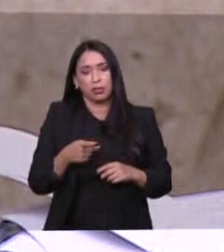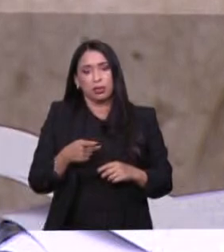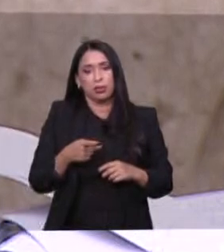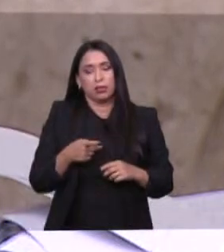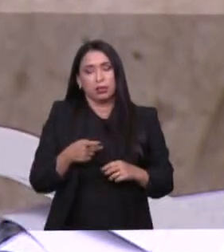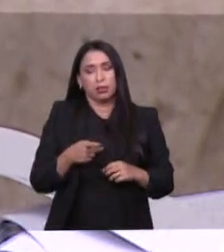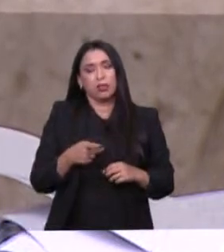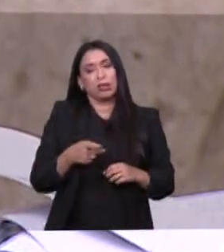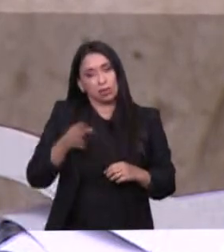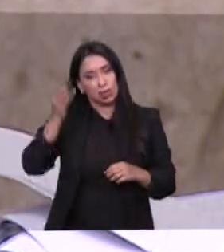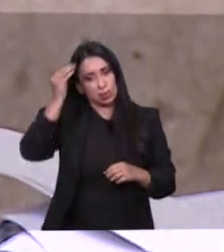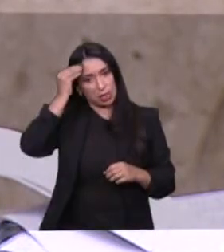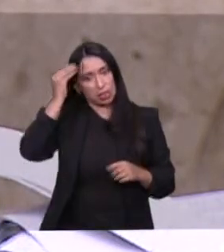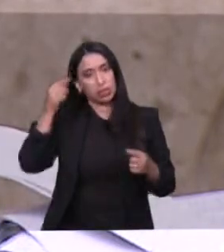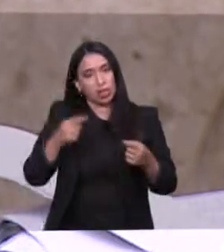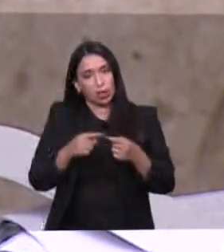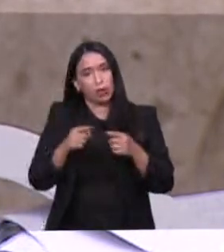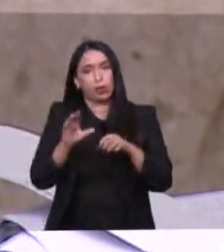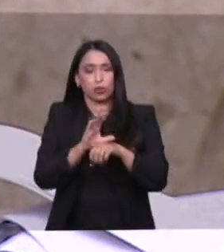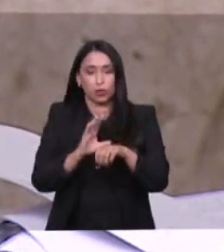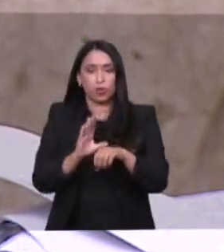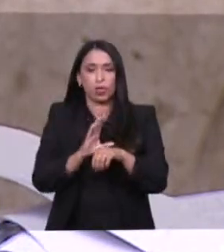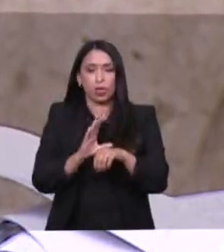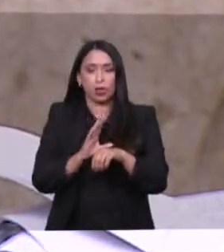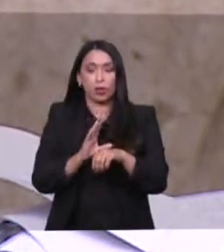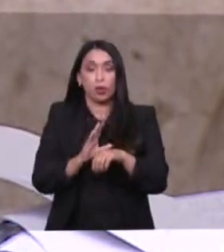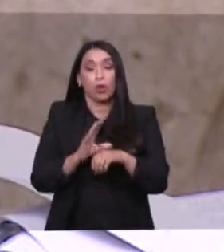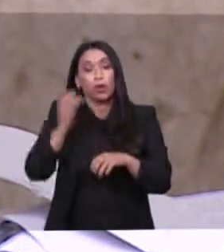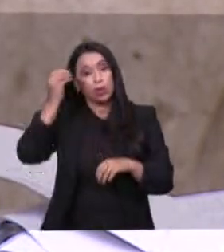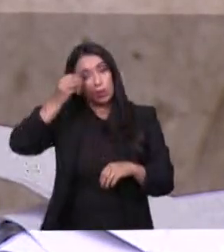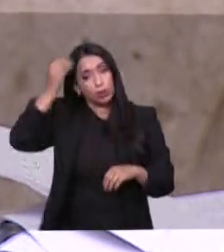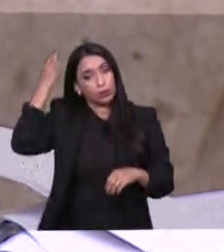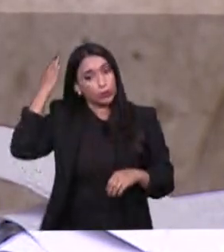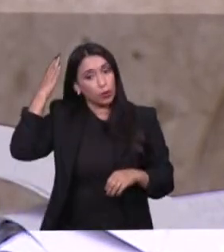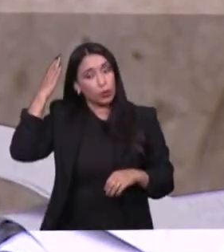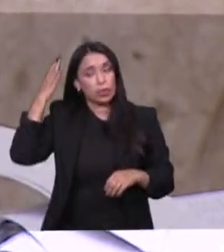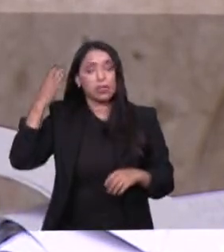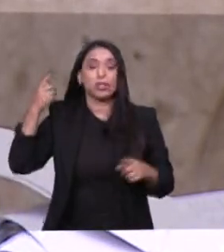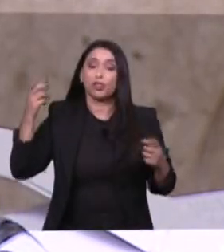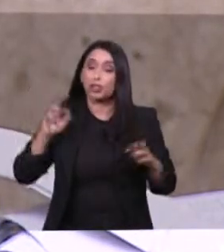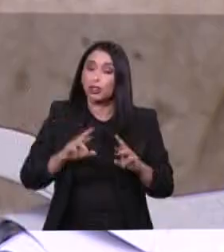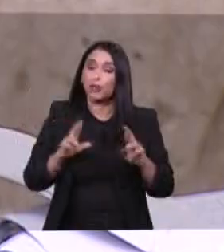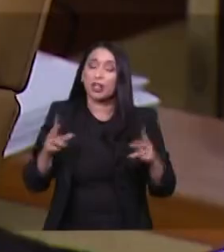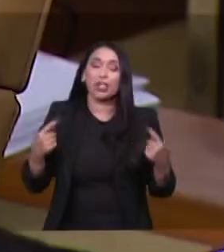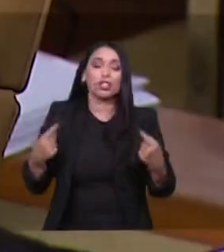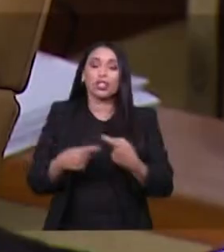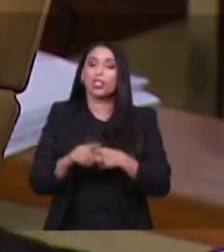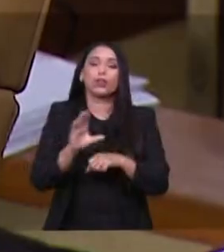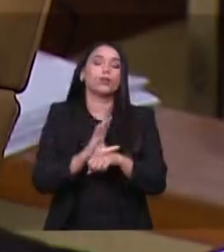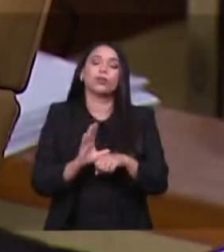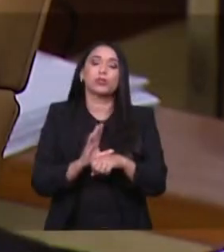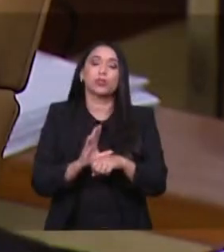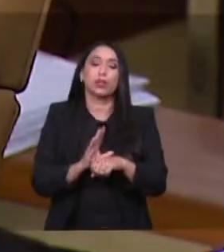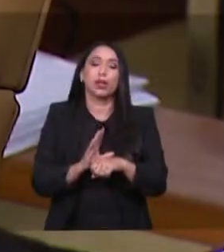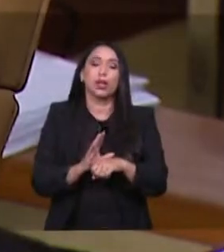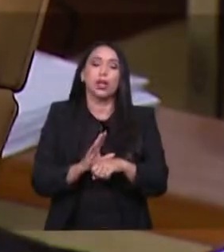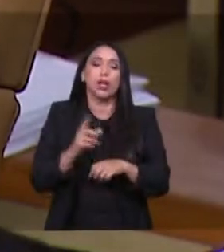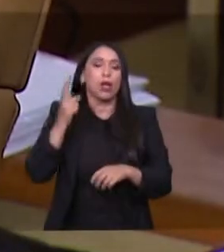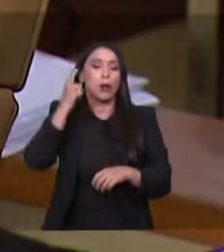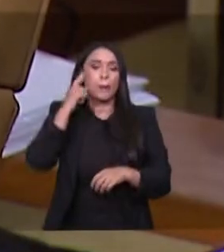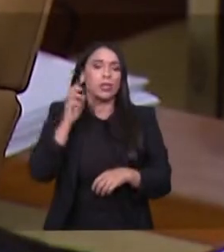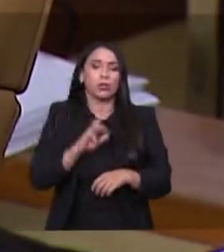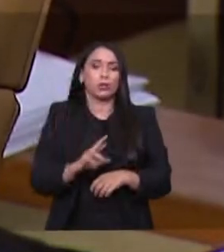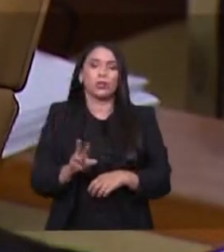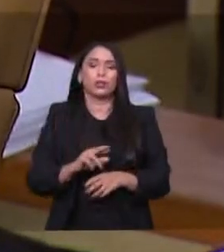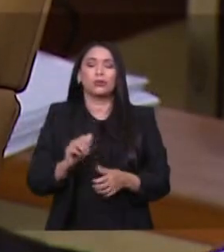Excelência entende constitucional. E o ministro Fux entende inconstitucional. É, porque eu entendo que não tem ajuste. Isso